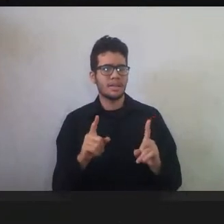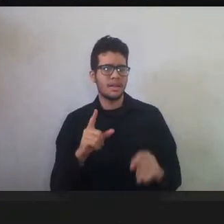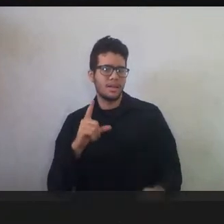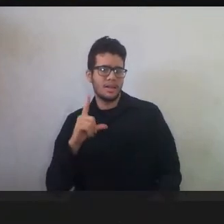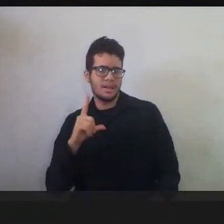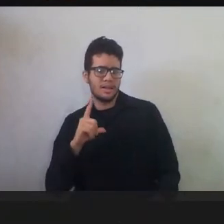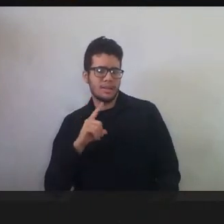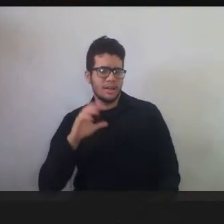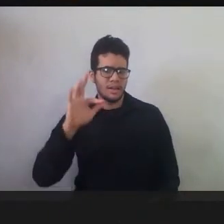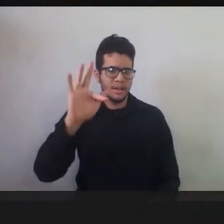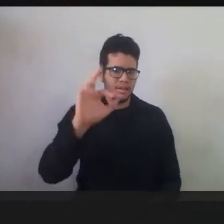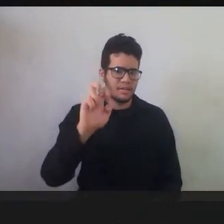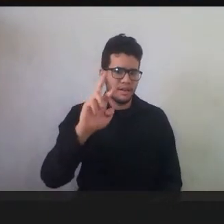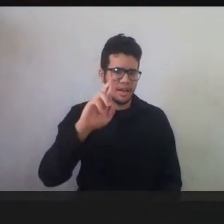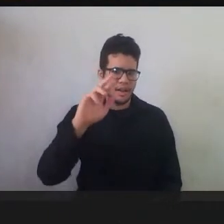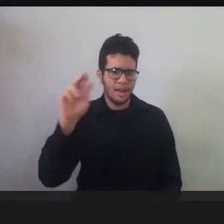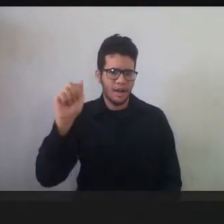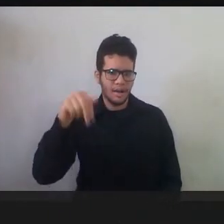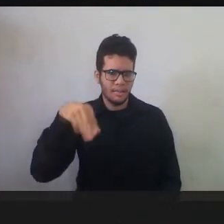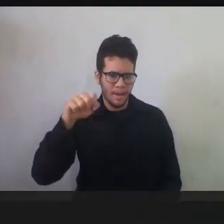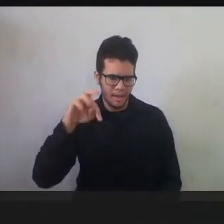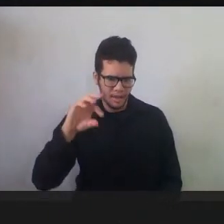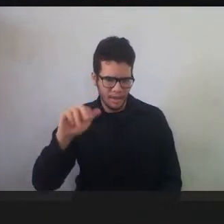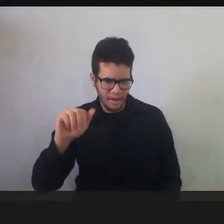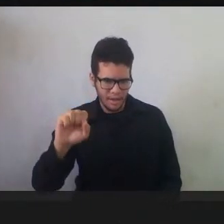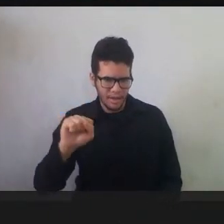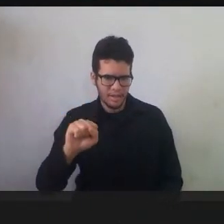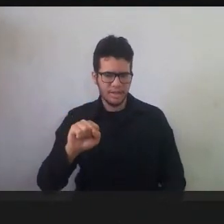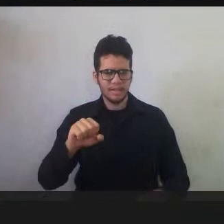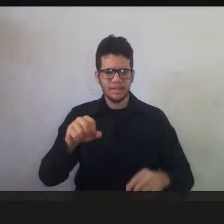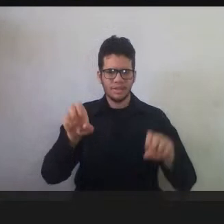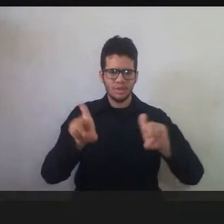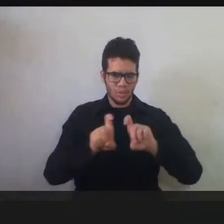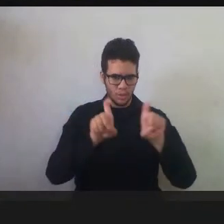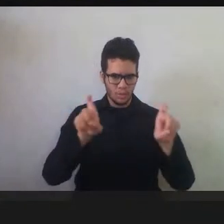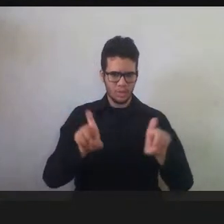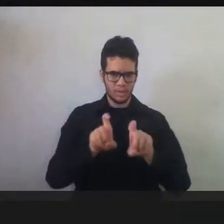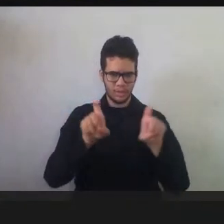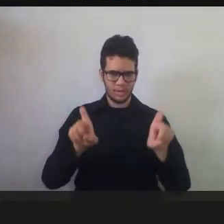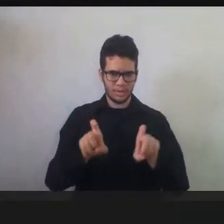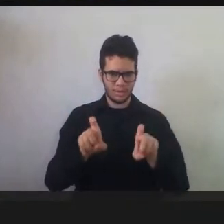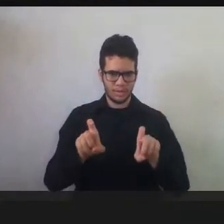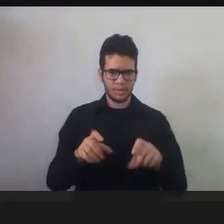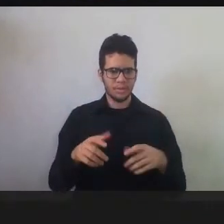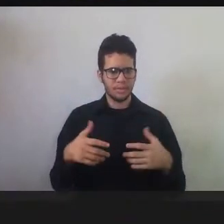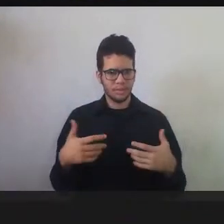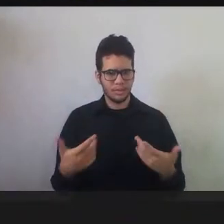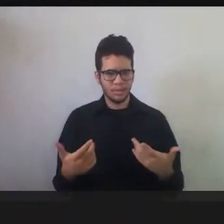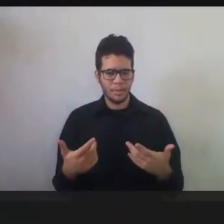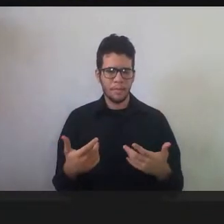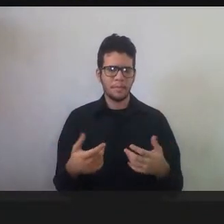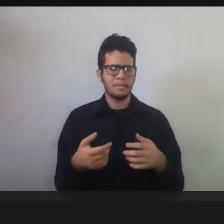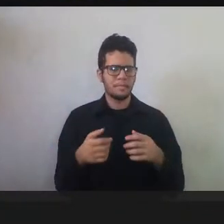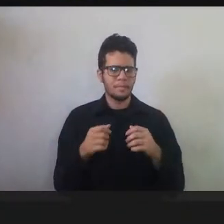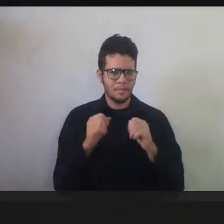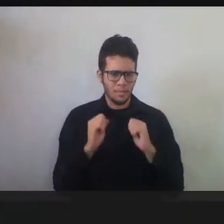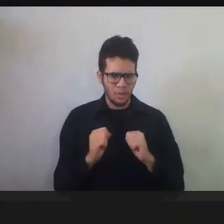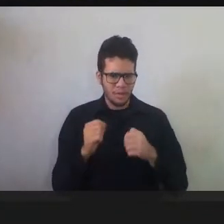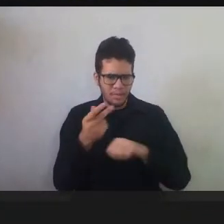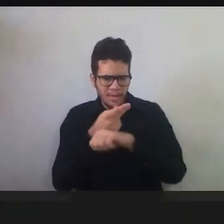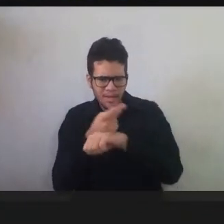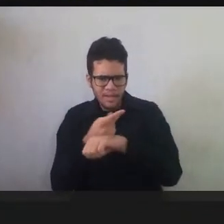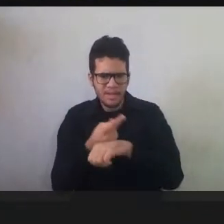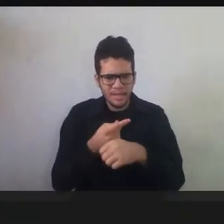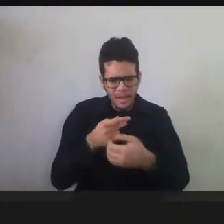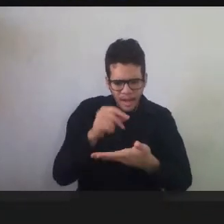de ferramentas computacionais aí eu vou fazê-la aqui agora para a senhora certo é possível pesquisar os manuscritos de